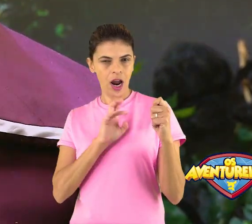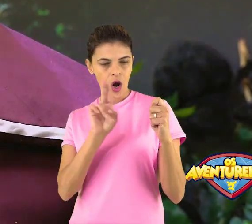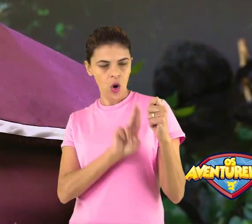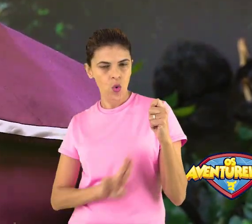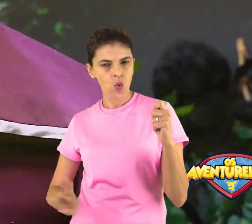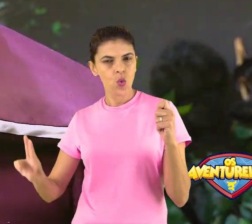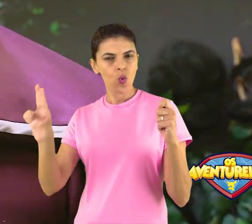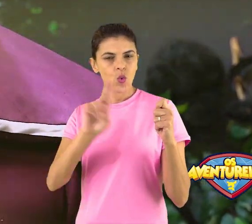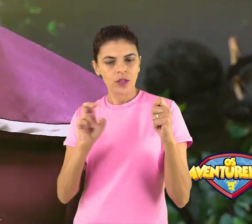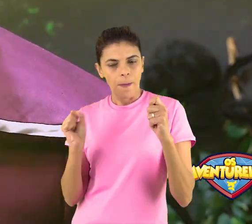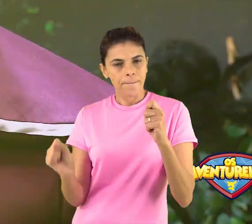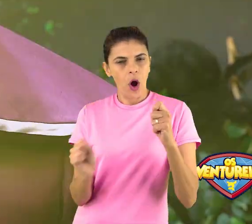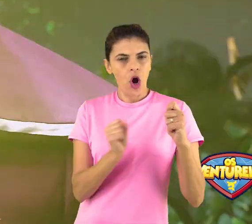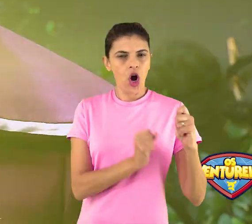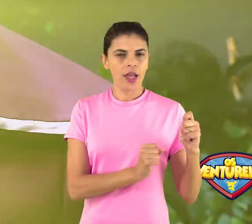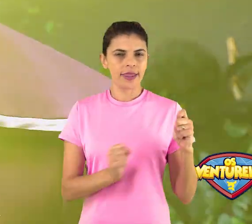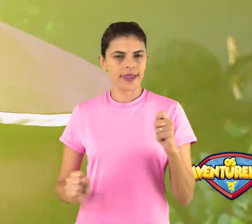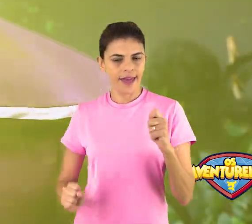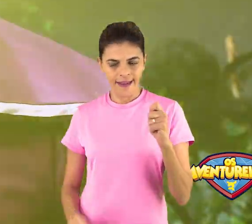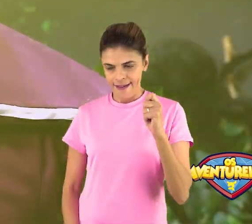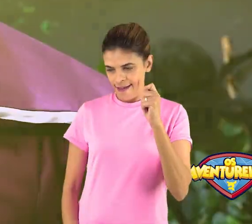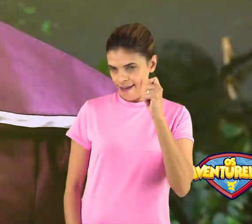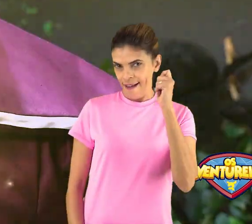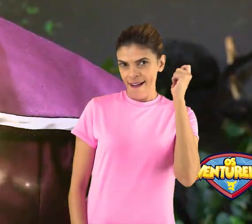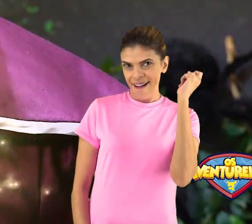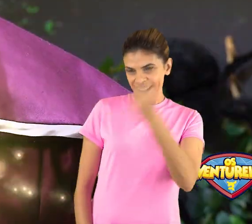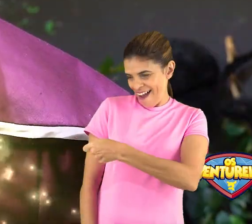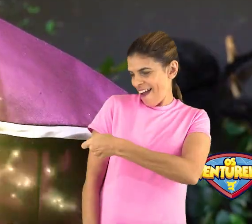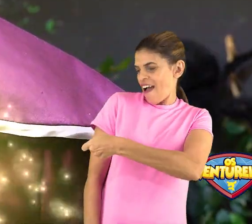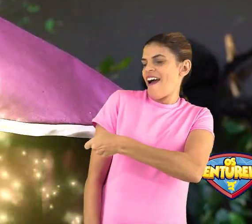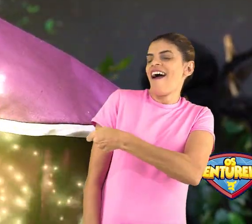Varinha mágica, use o seu poder para me obedecer!